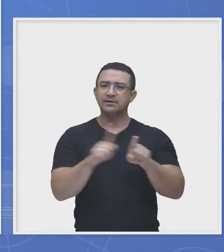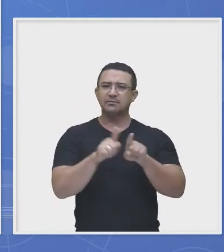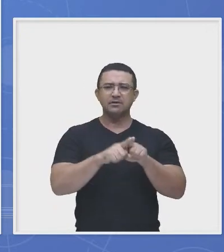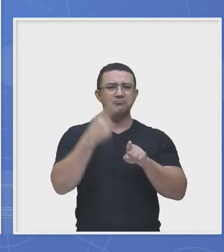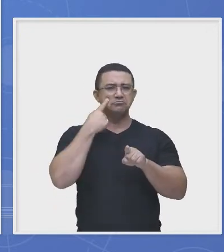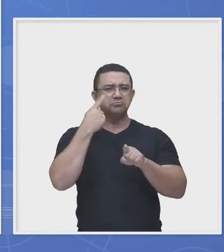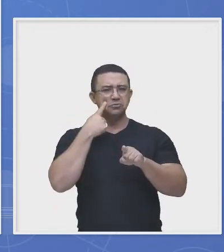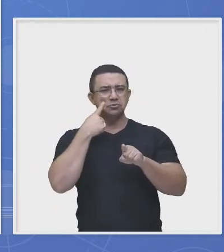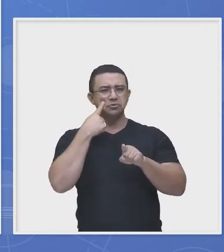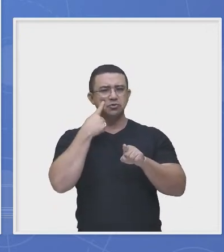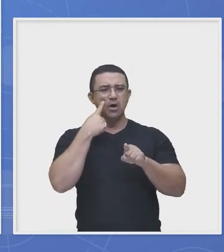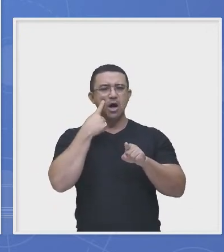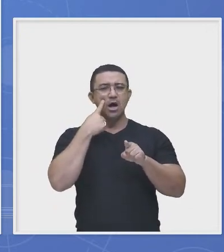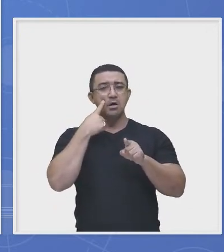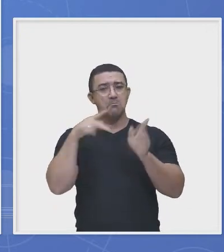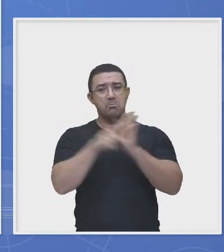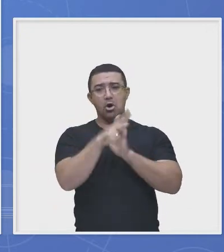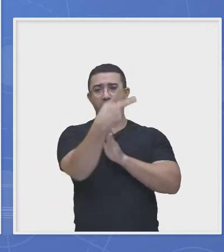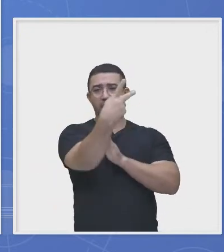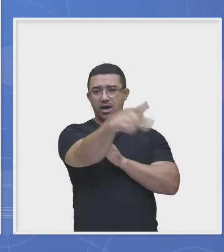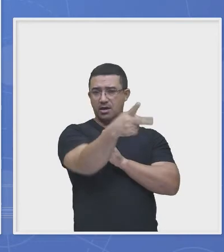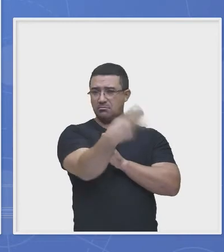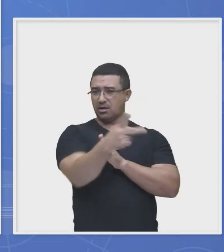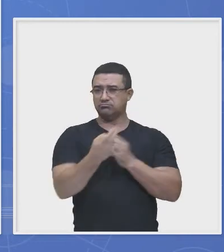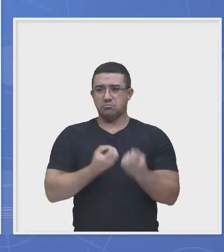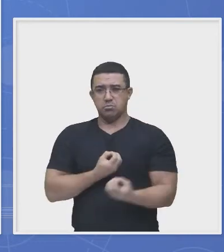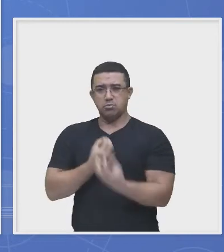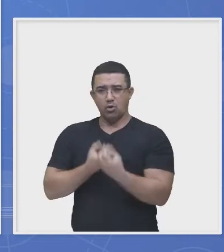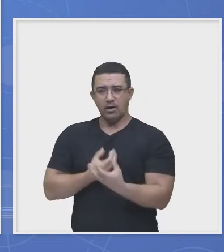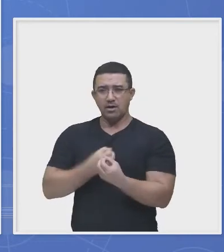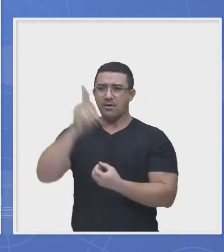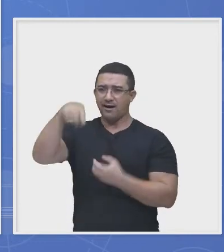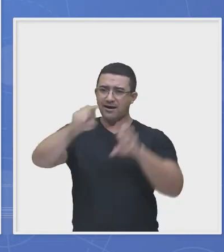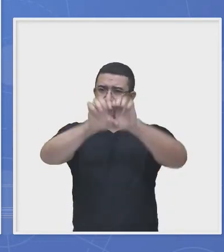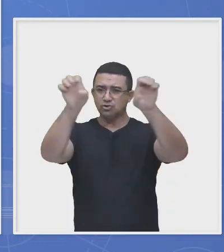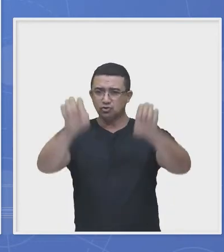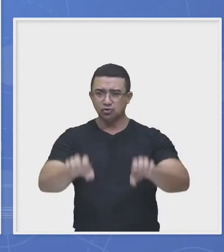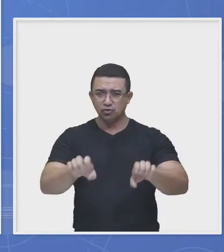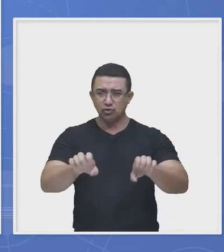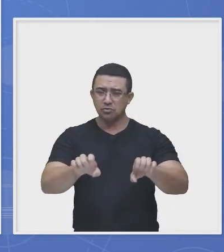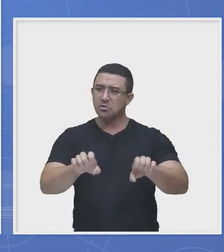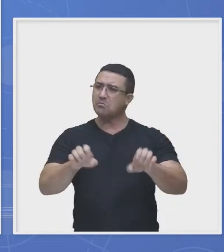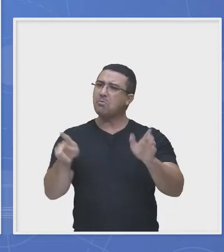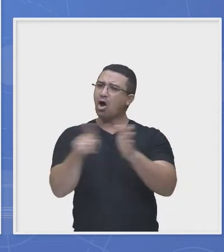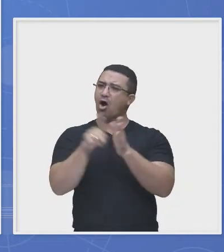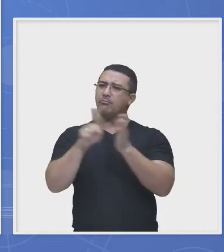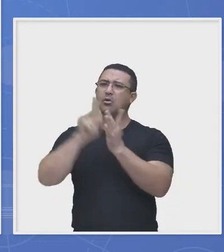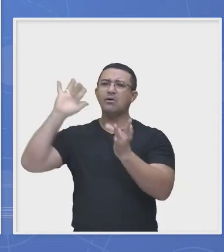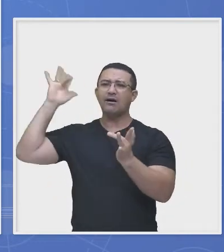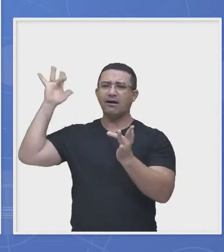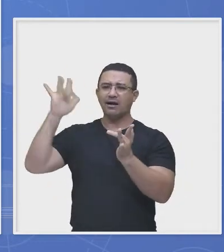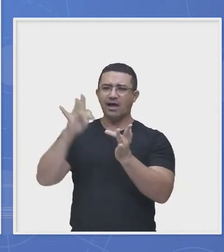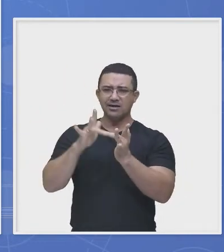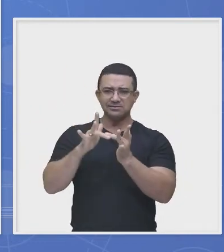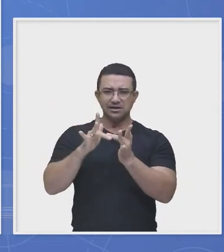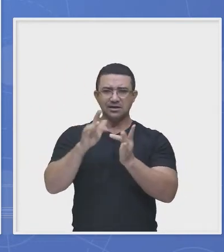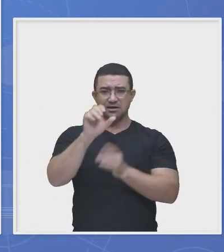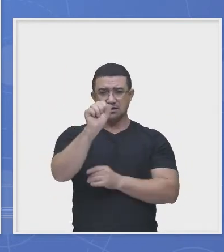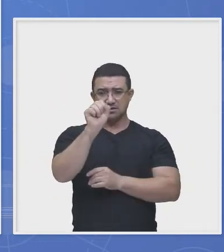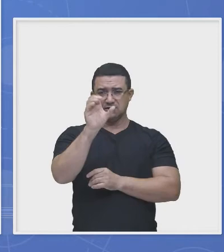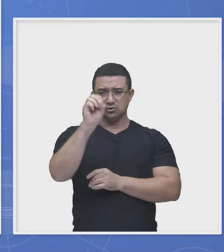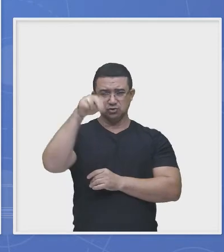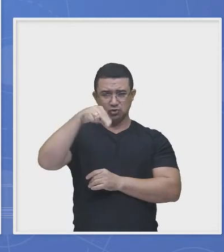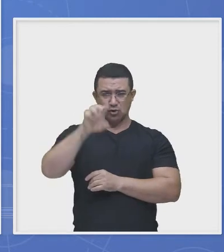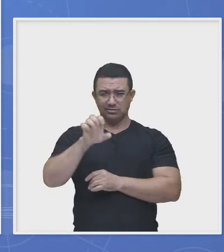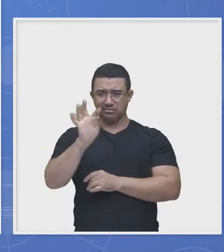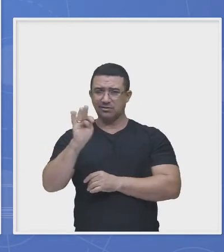poema dele, ele é um poema feito, estruturado na forma clássica, na forma de um soneto, que era a preferência